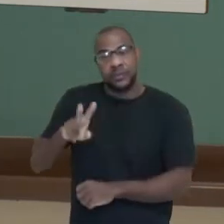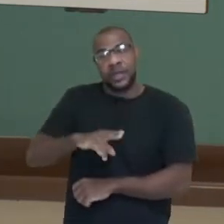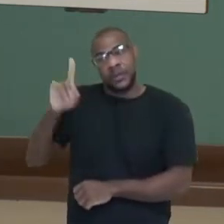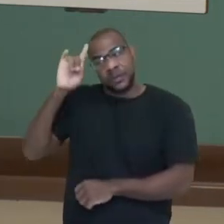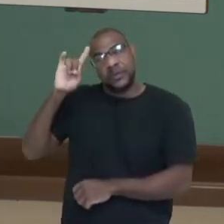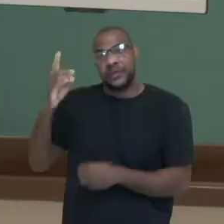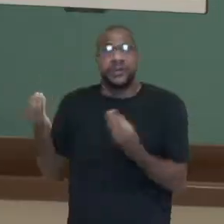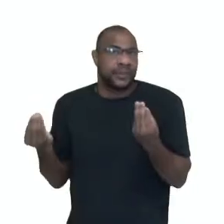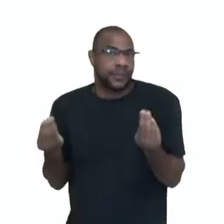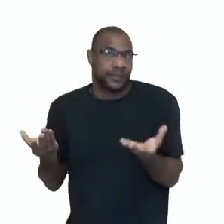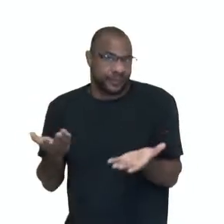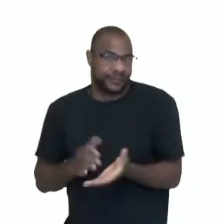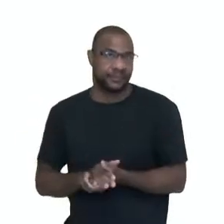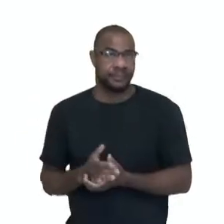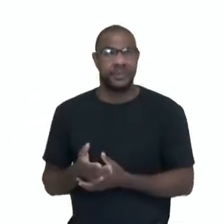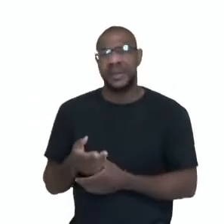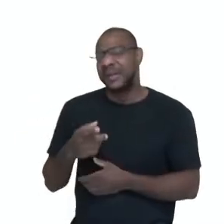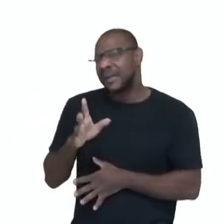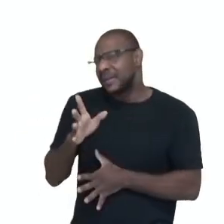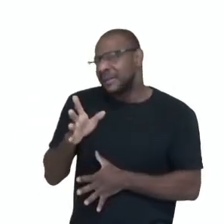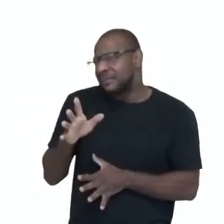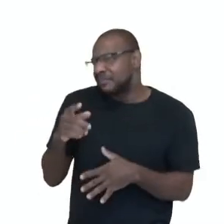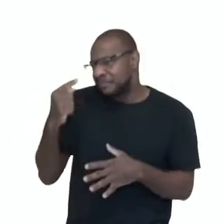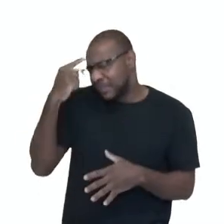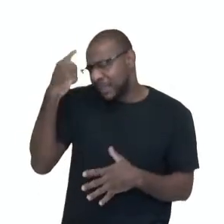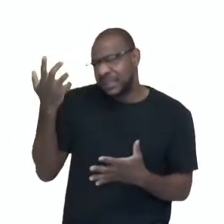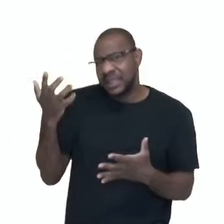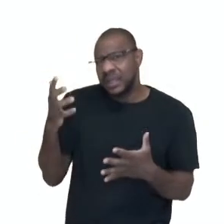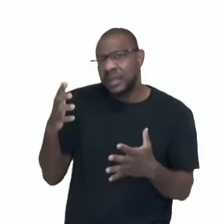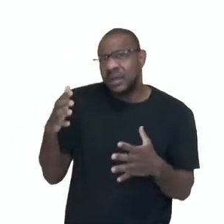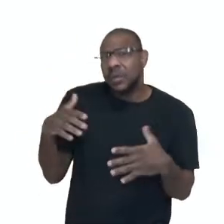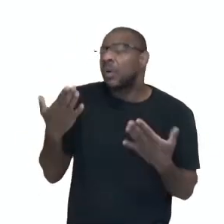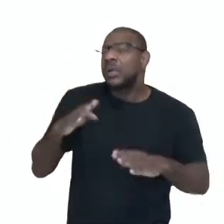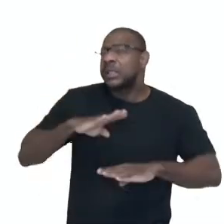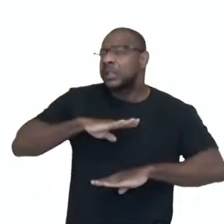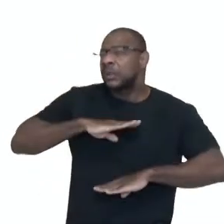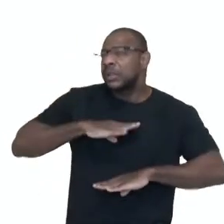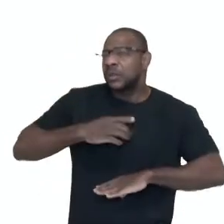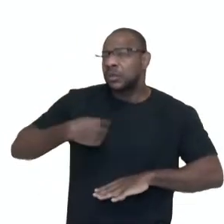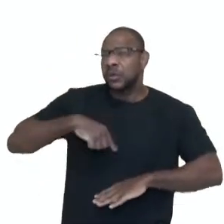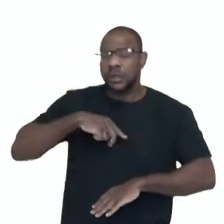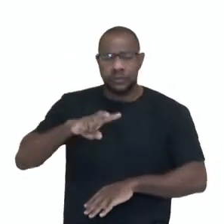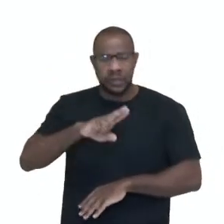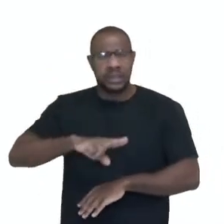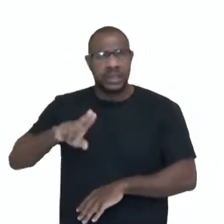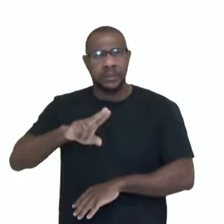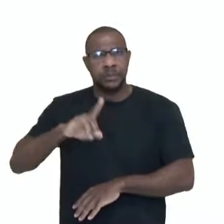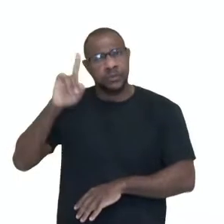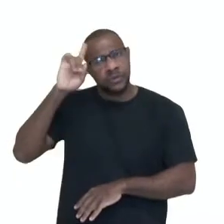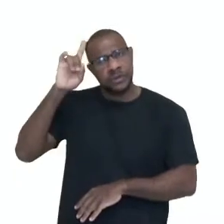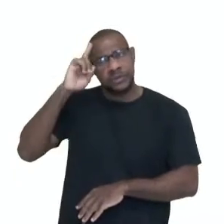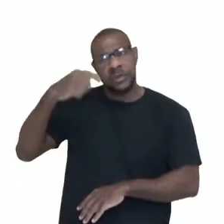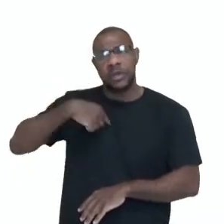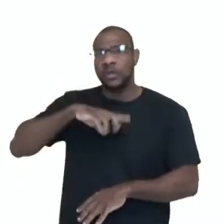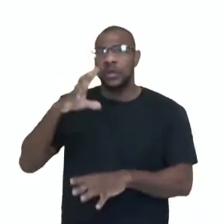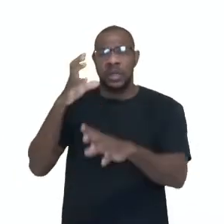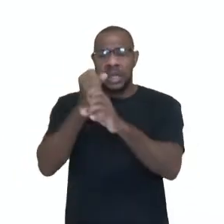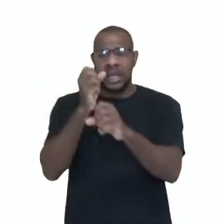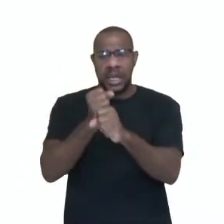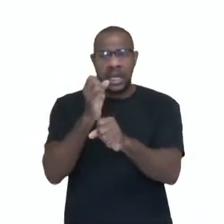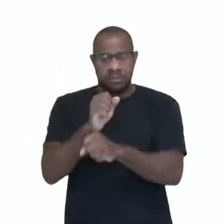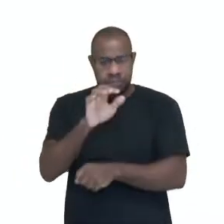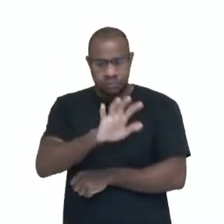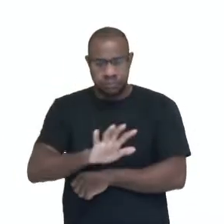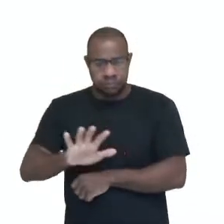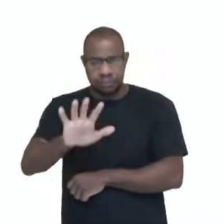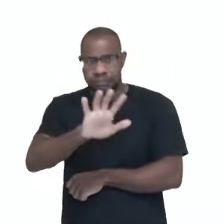comigo, quais as situações que nós utilizamos o cálculo de área? Se a gente pensar bem, o cálculo de área está muito ligado ao